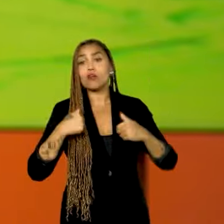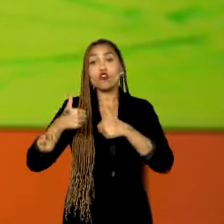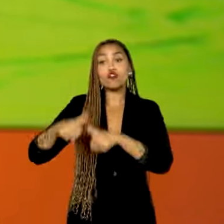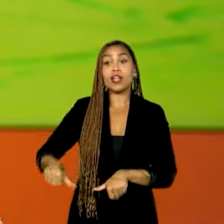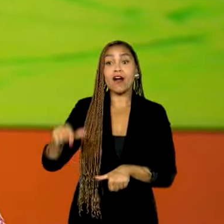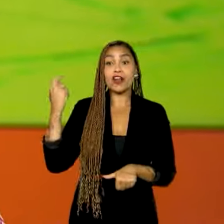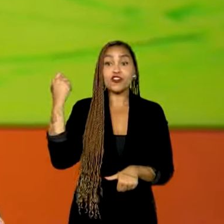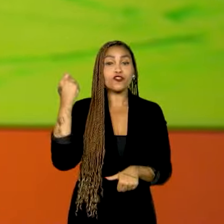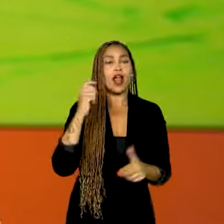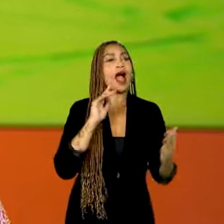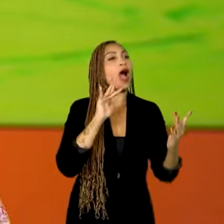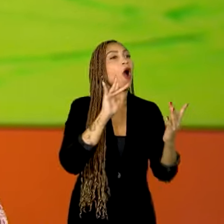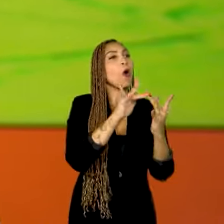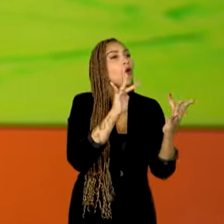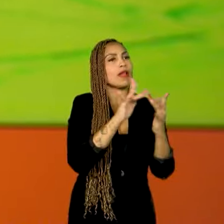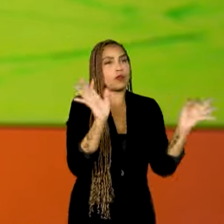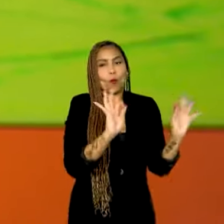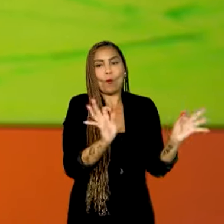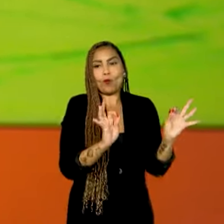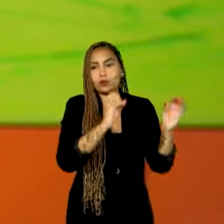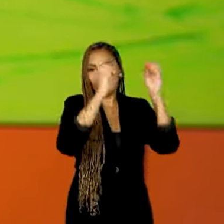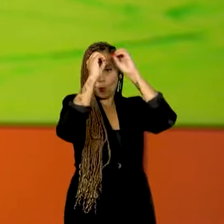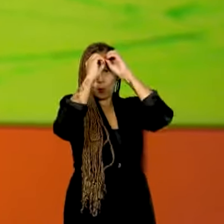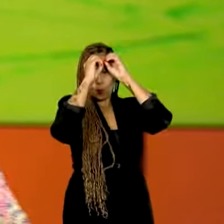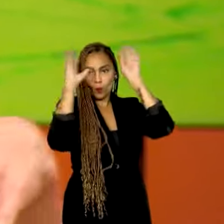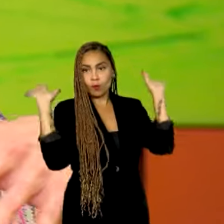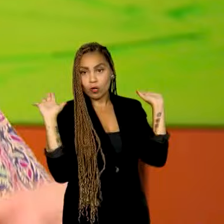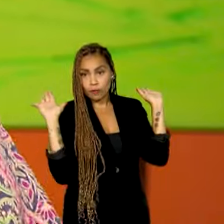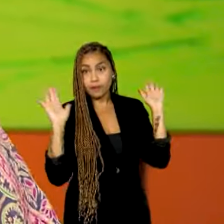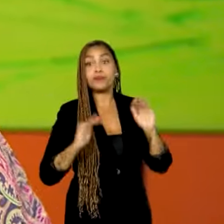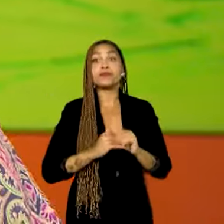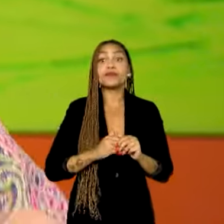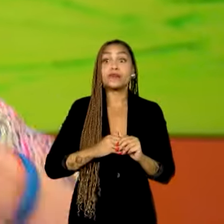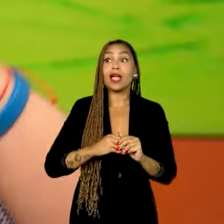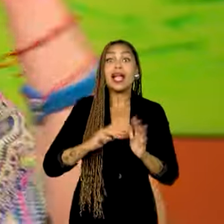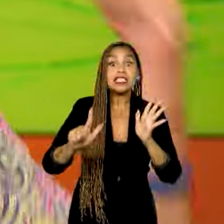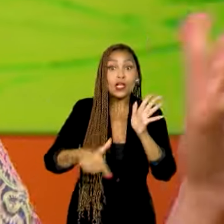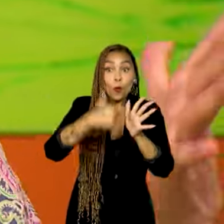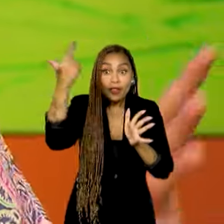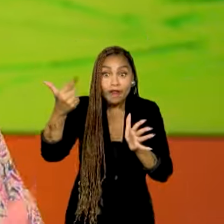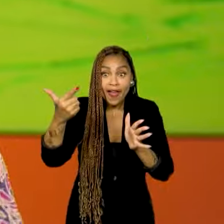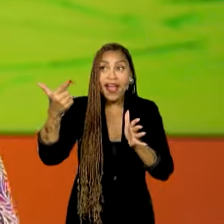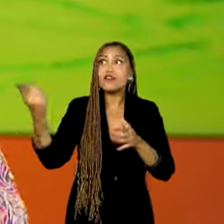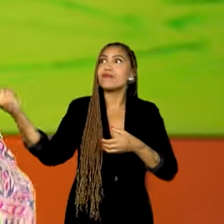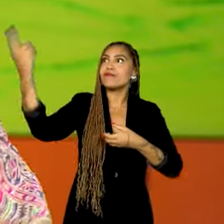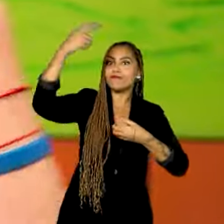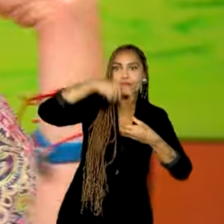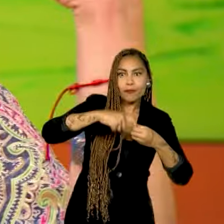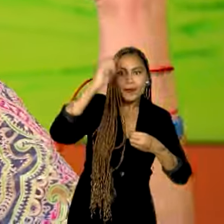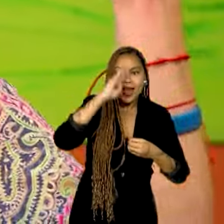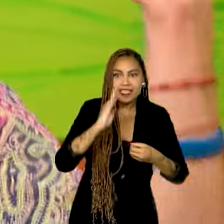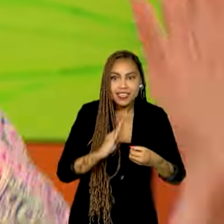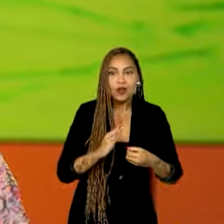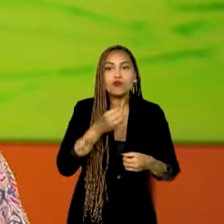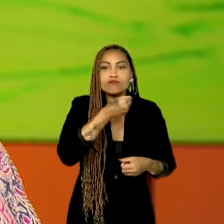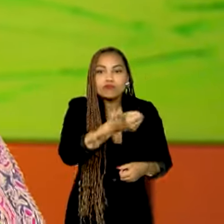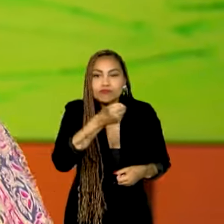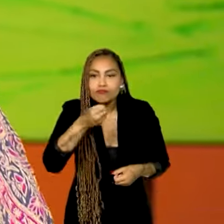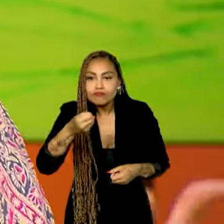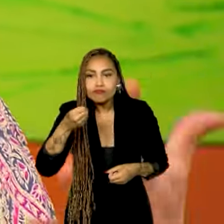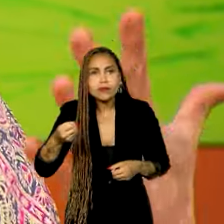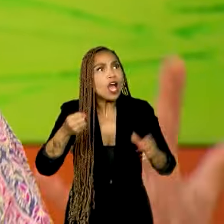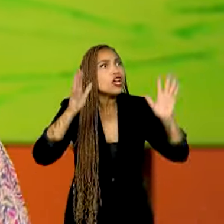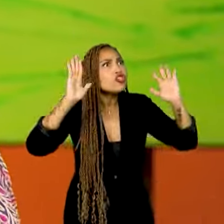não tinha acesso, não sabia. Aí a segunda vez, quando a gente veio, porque aí foi, que já estava naquele sucesso, que a gente chegou, que a